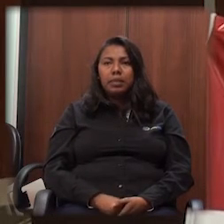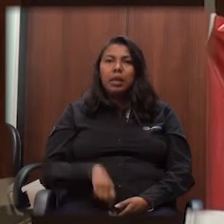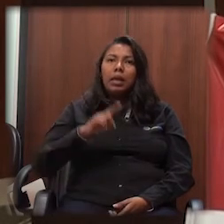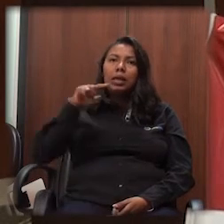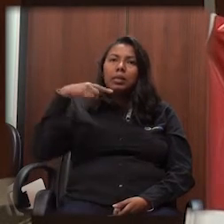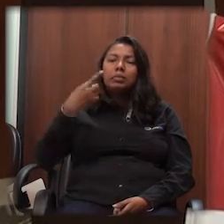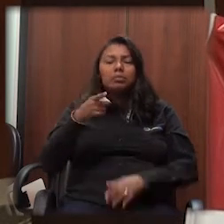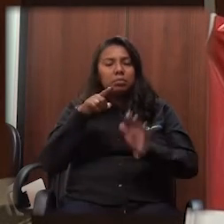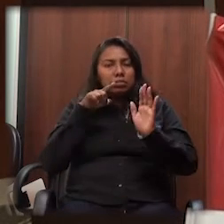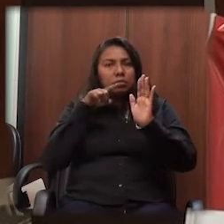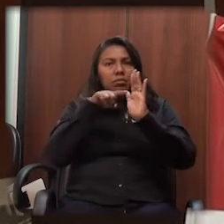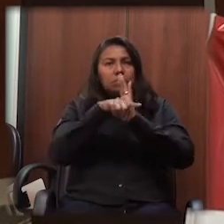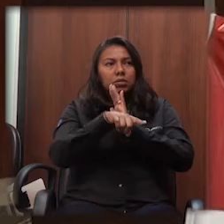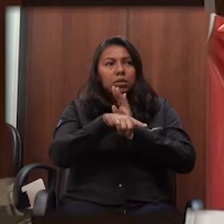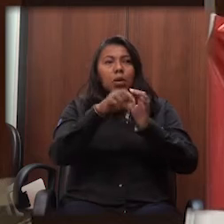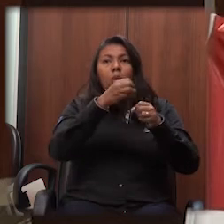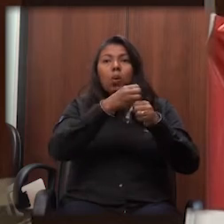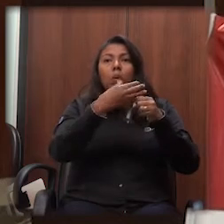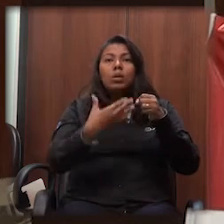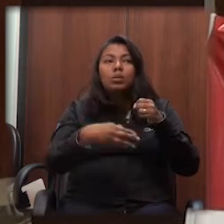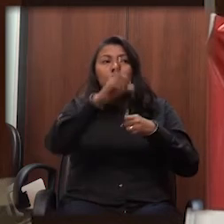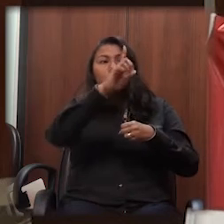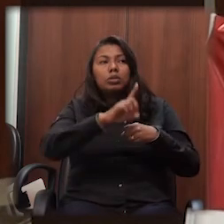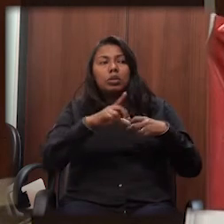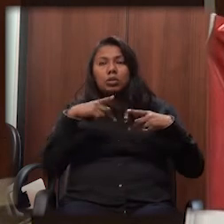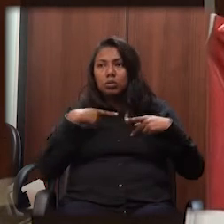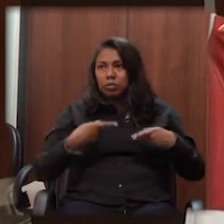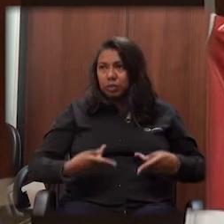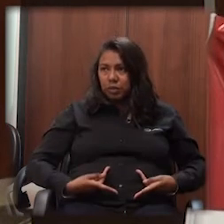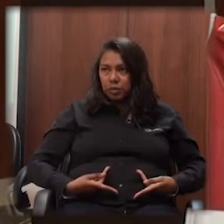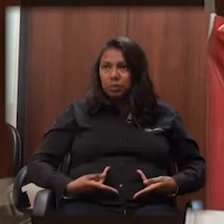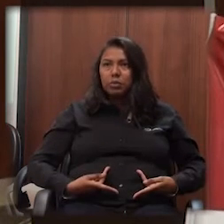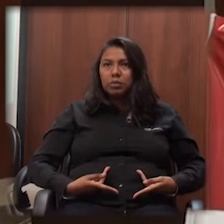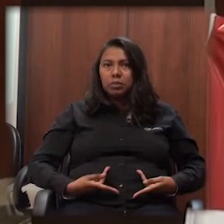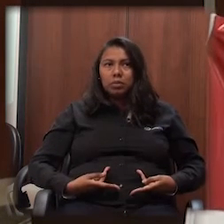Depois a gente pergunta, então, dos conteúdos de direitos humanos, né? Então, nessa